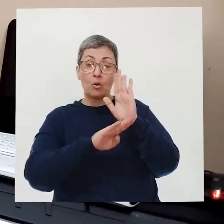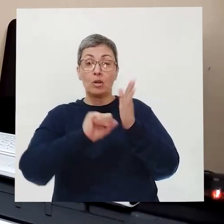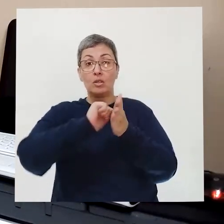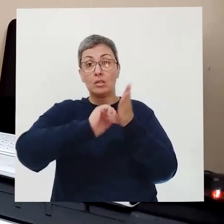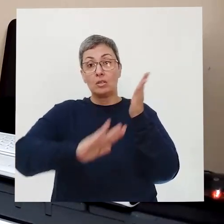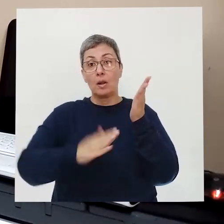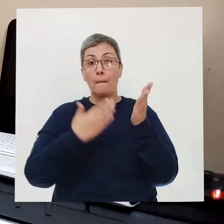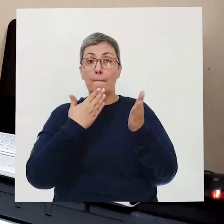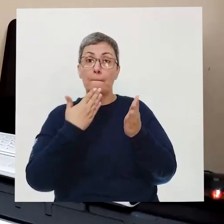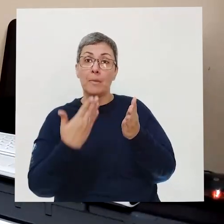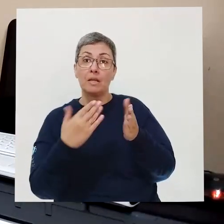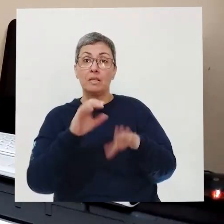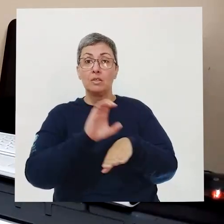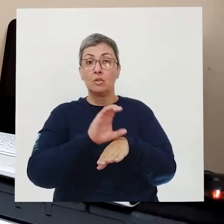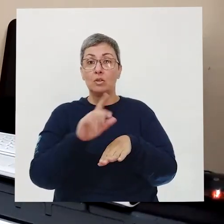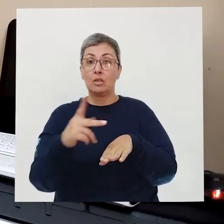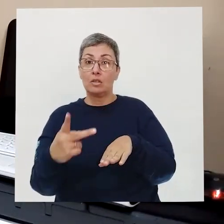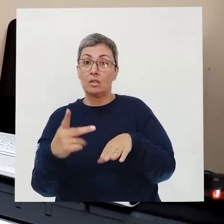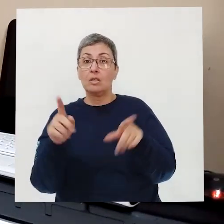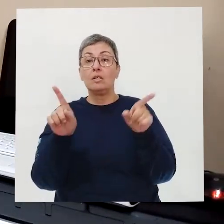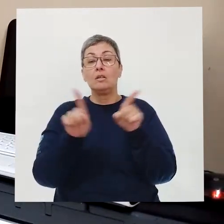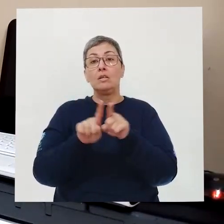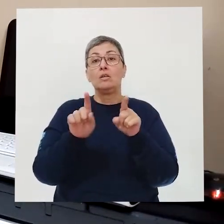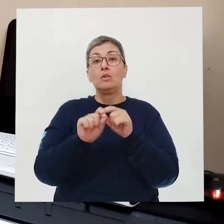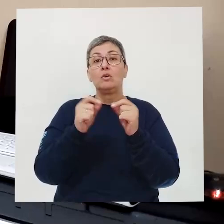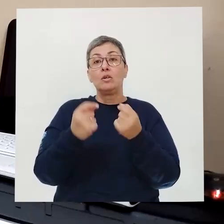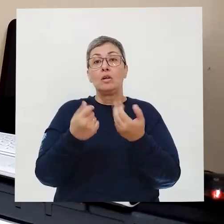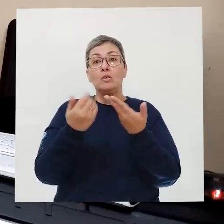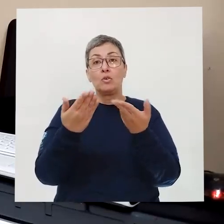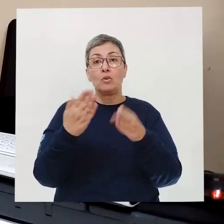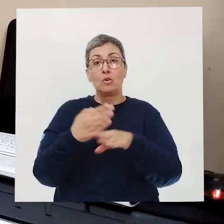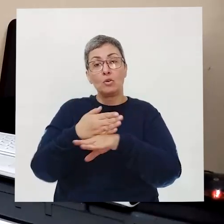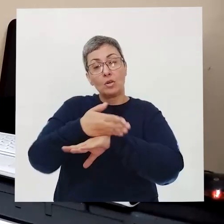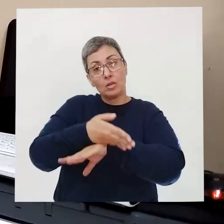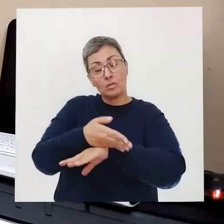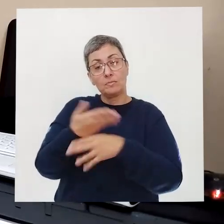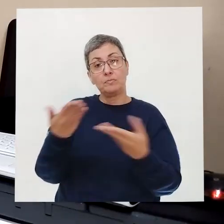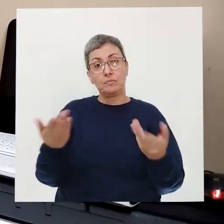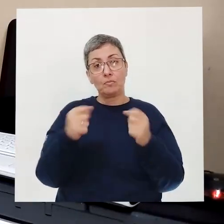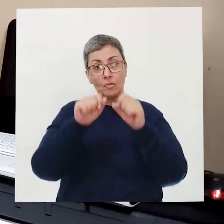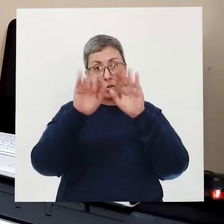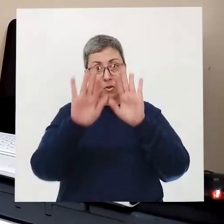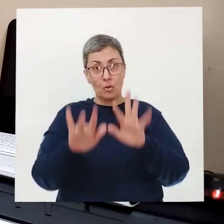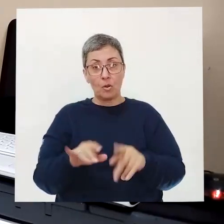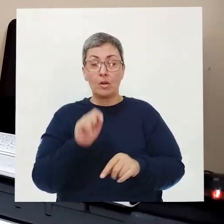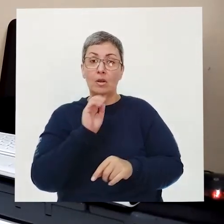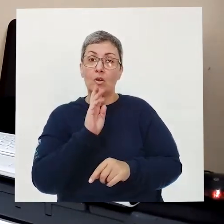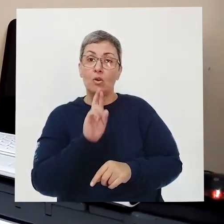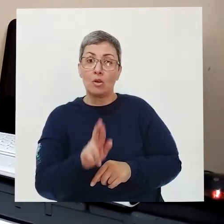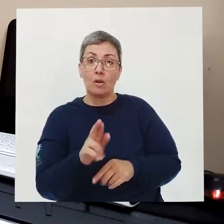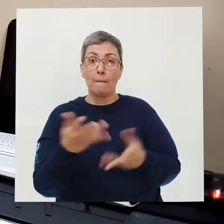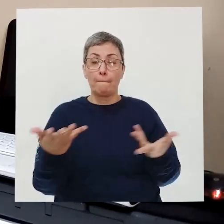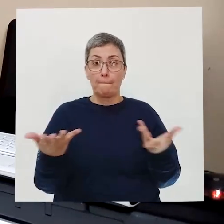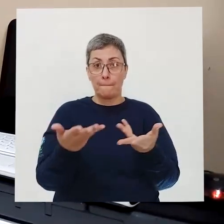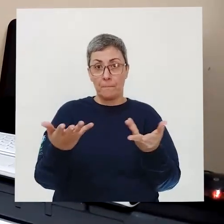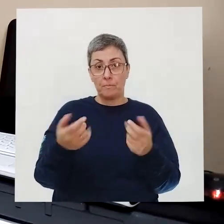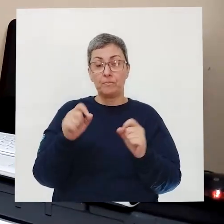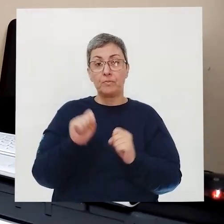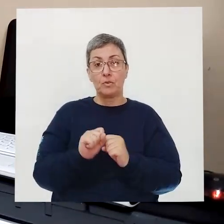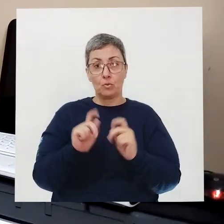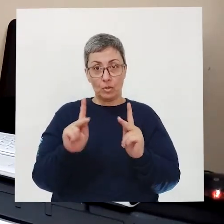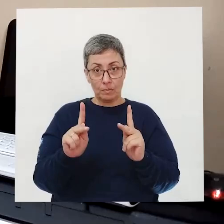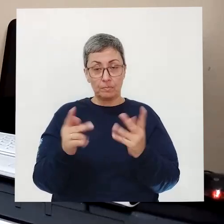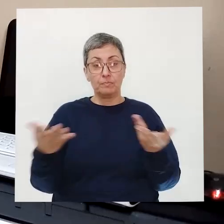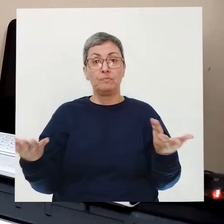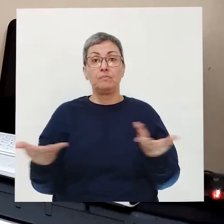ou então peça para o coordenador da sua escola te dar esse acesso, você vai lá e responde e a gente vai ter a sua resposta aqui,